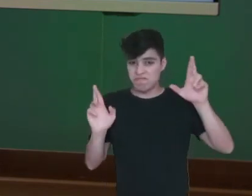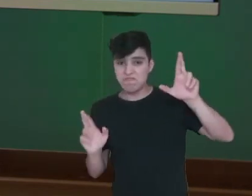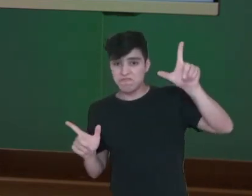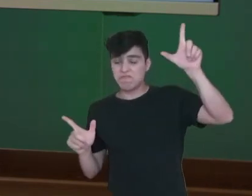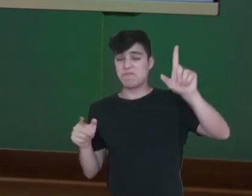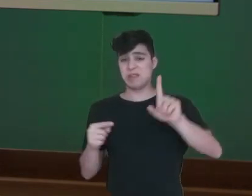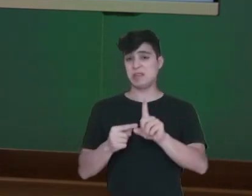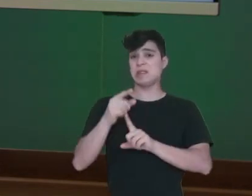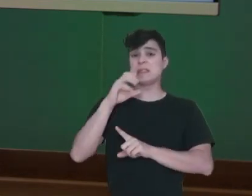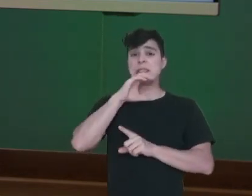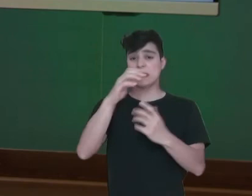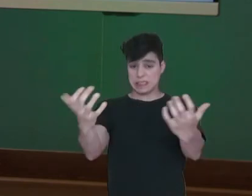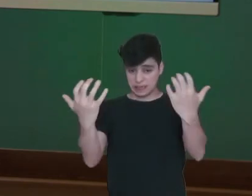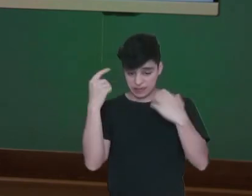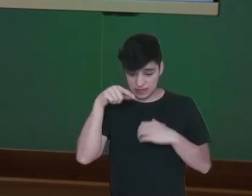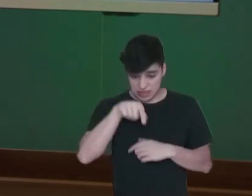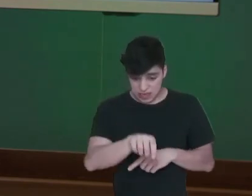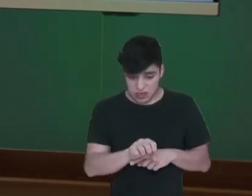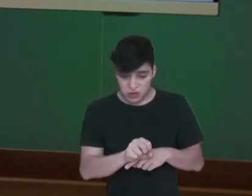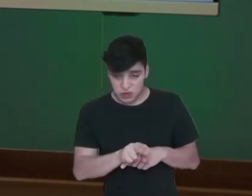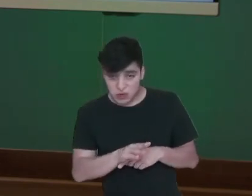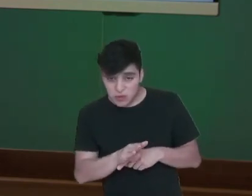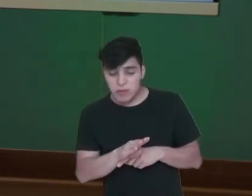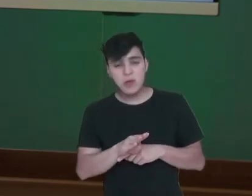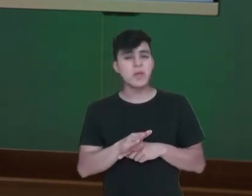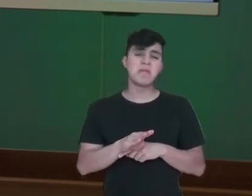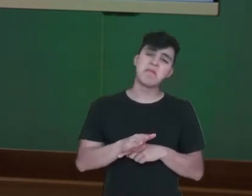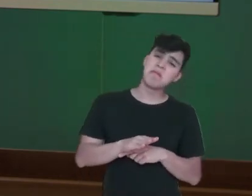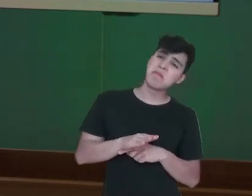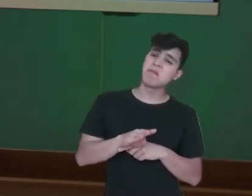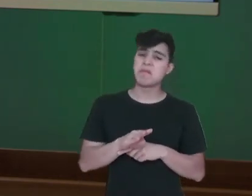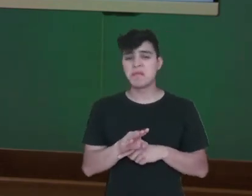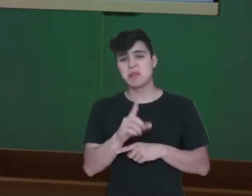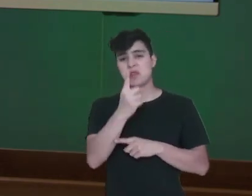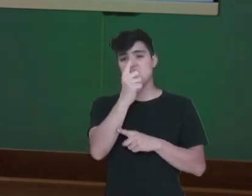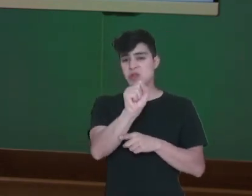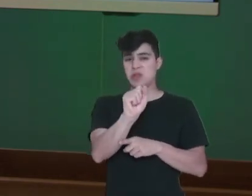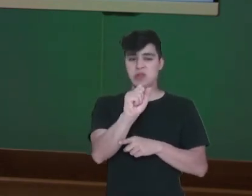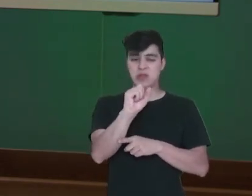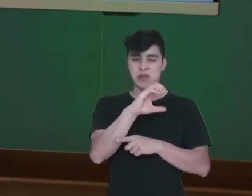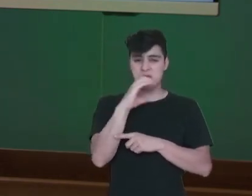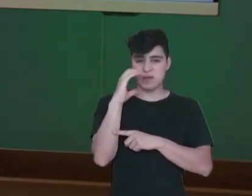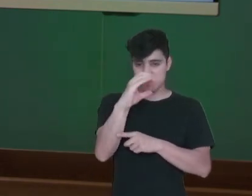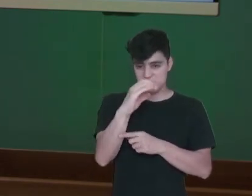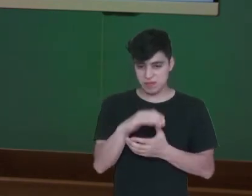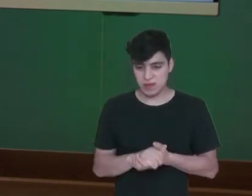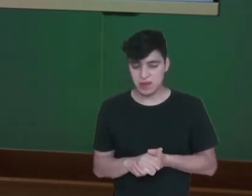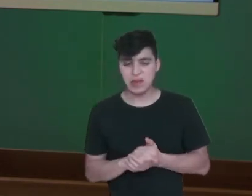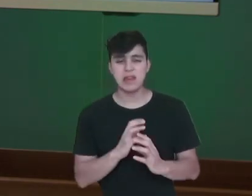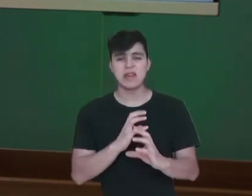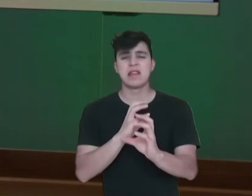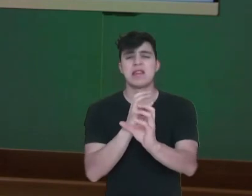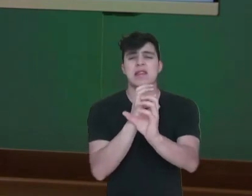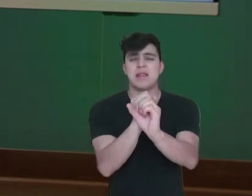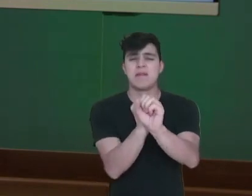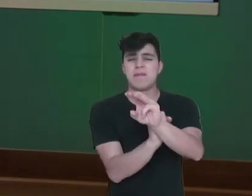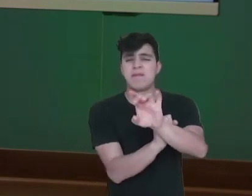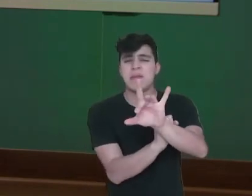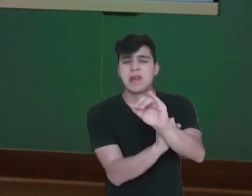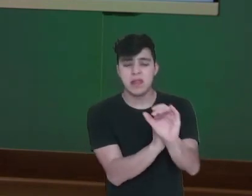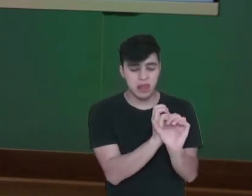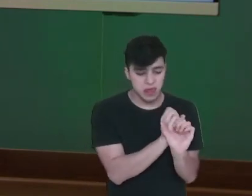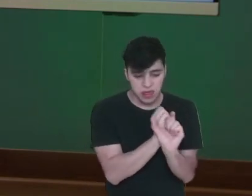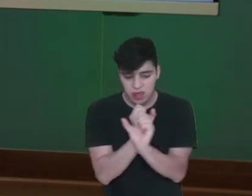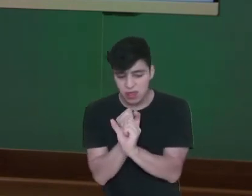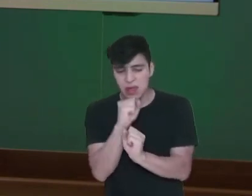bastante elevadas. No clima subtropical, as médias são de 18 graus. Claro que é uma média, um cálculo, faço uma